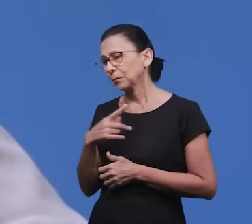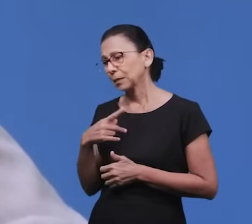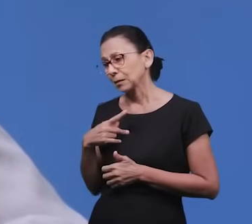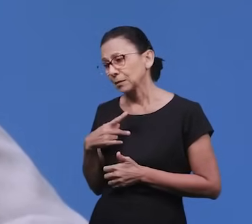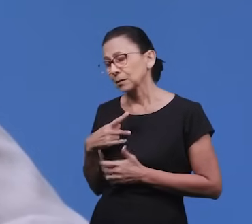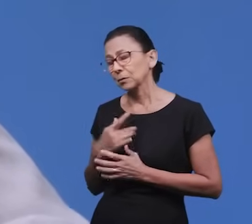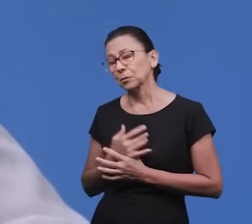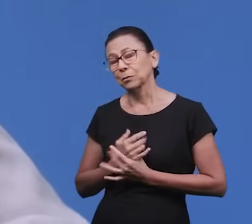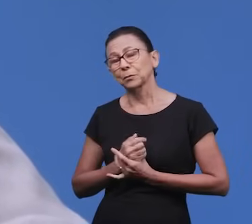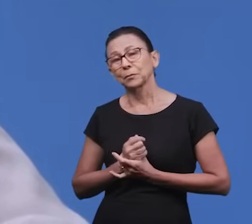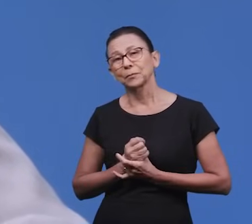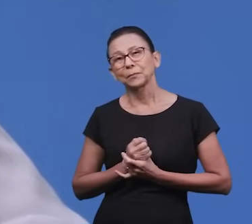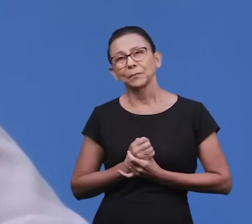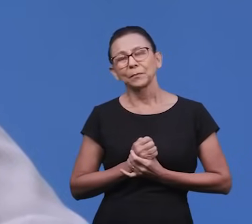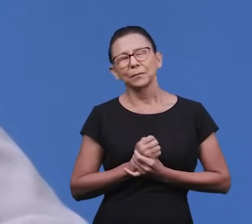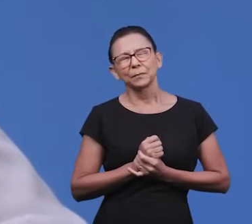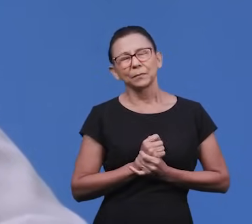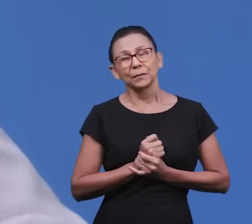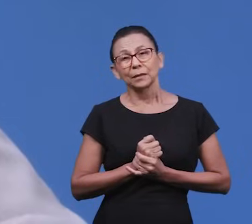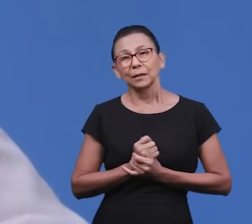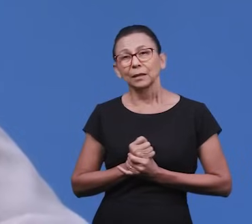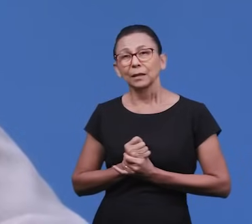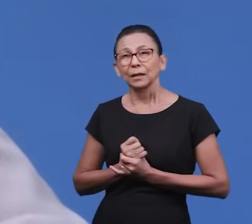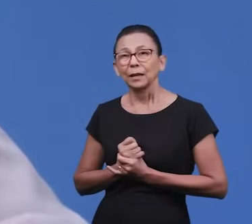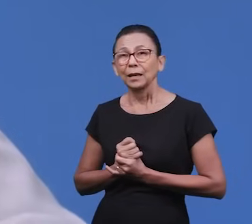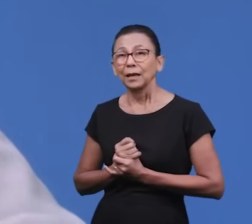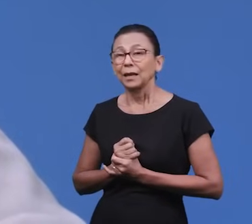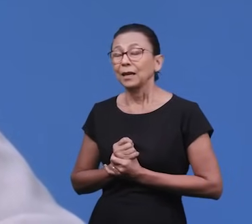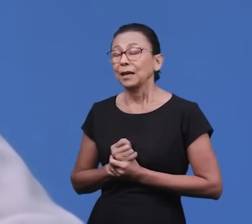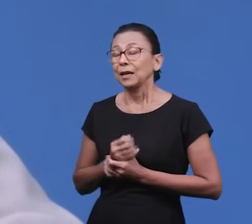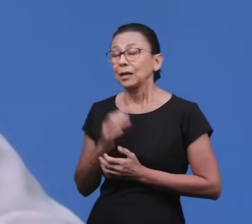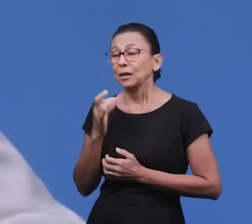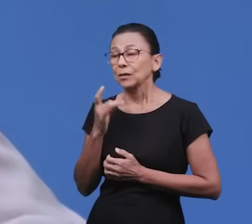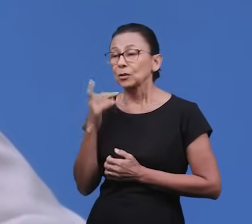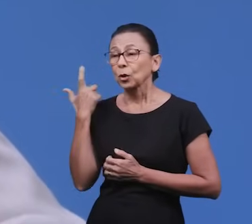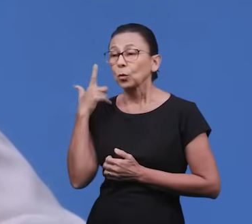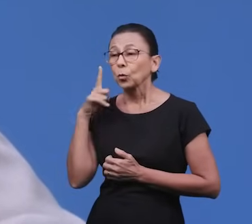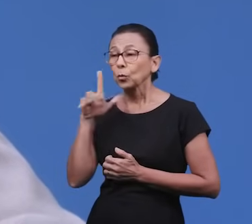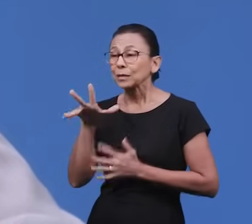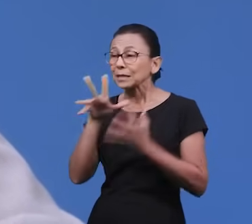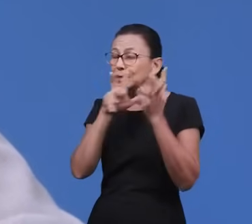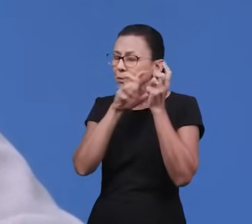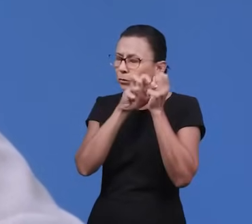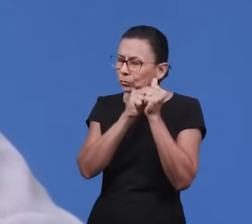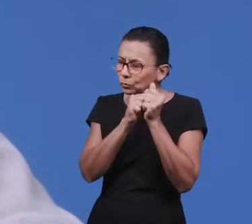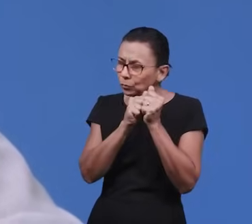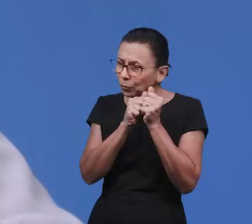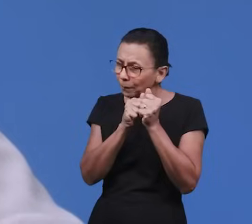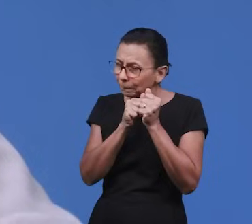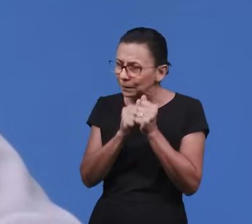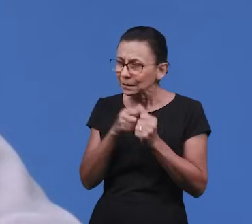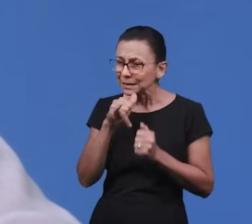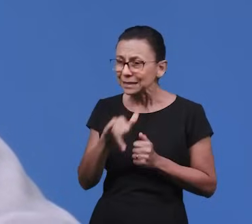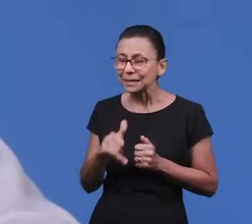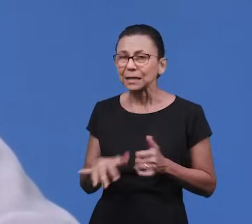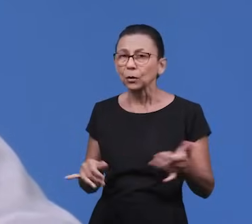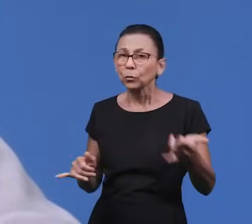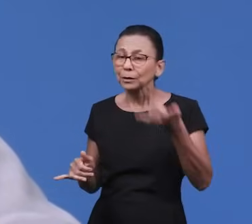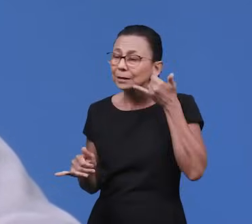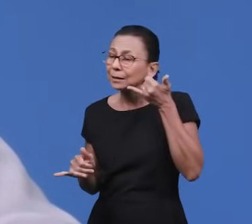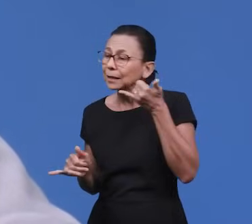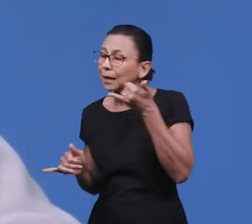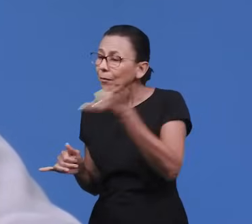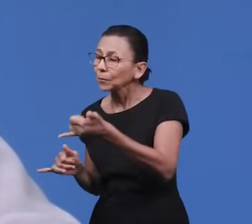me desculpa, eu não ligo aí, né, para dormir, não. Eu só consigo dormir depois que eu